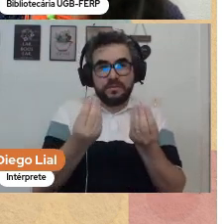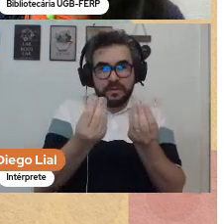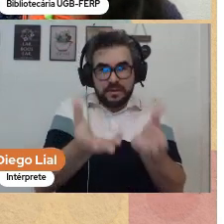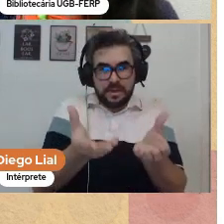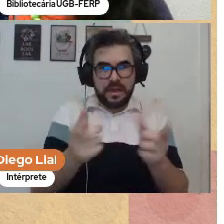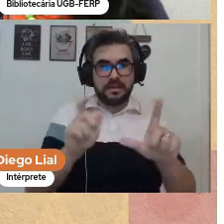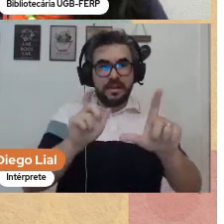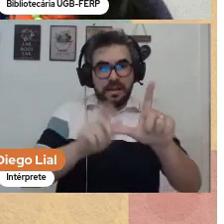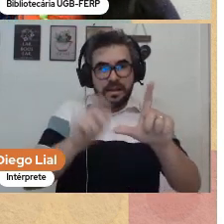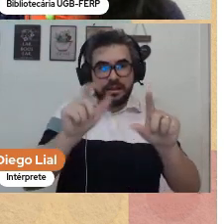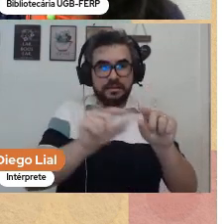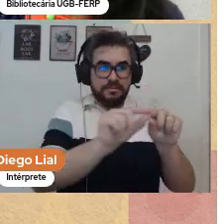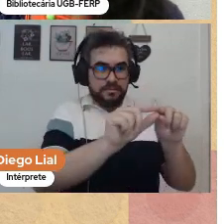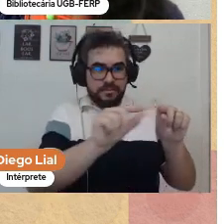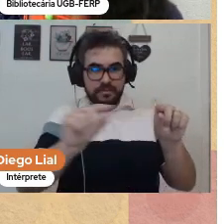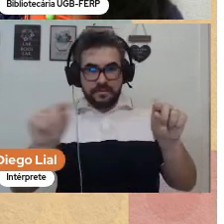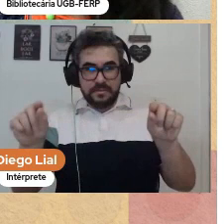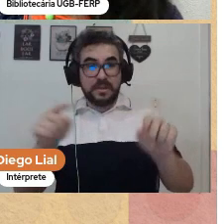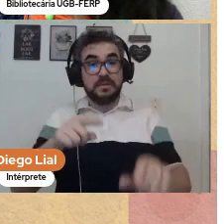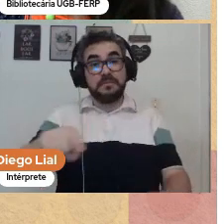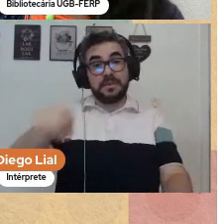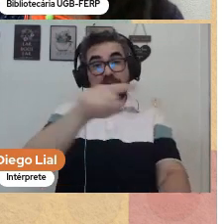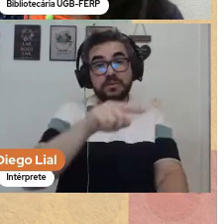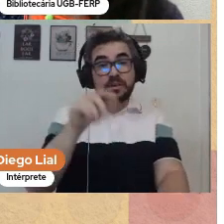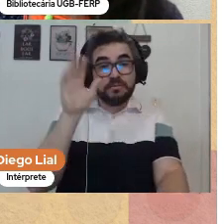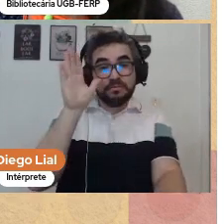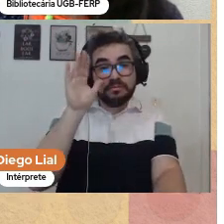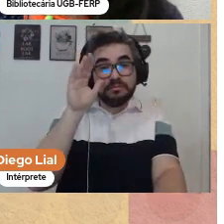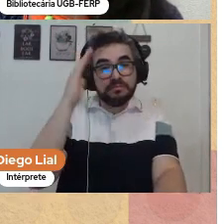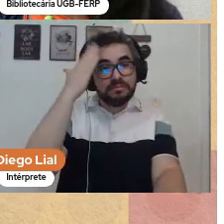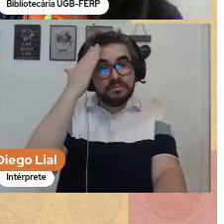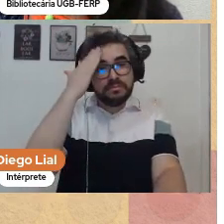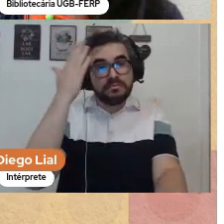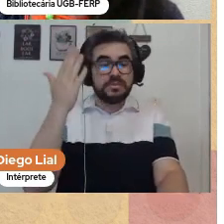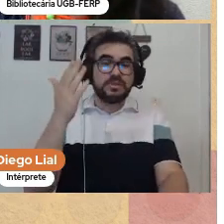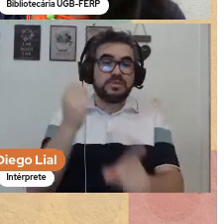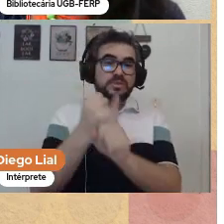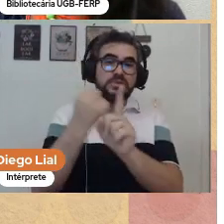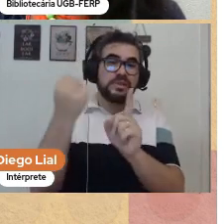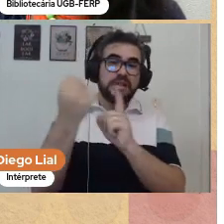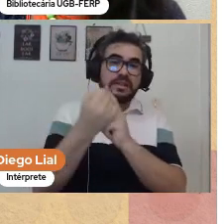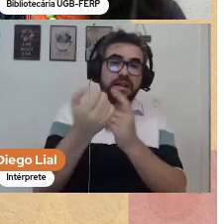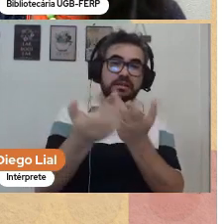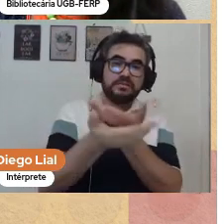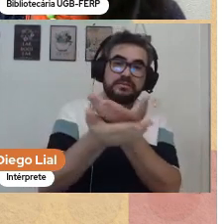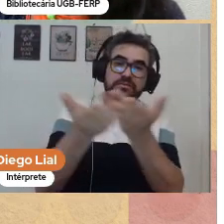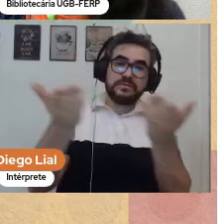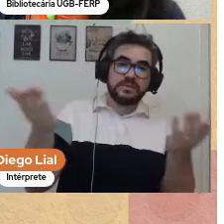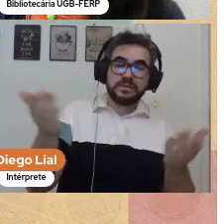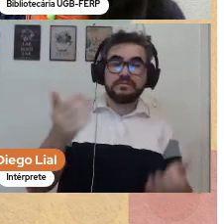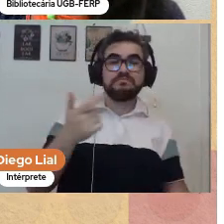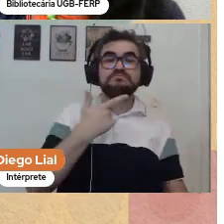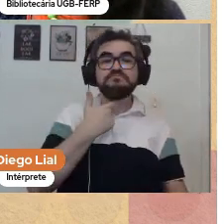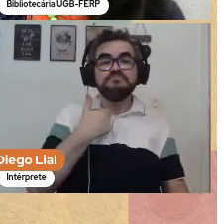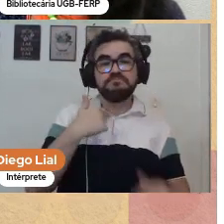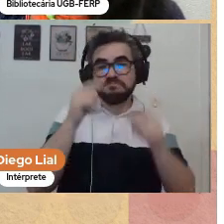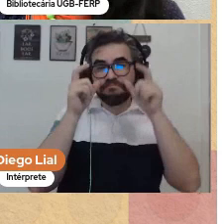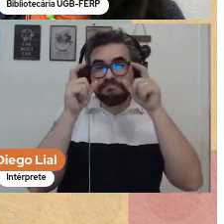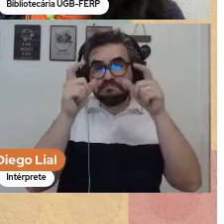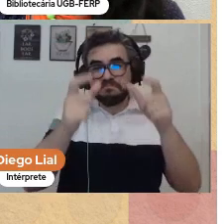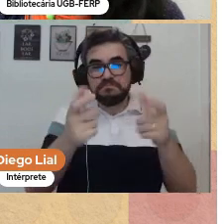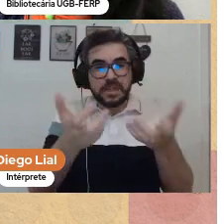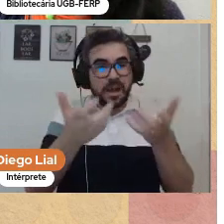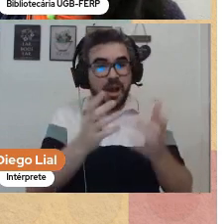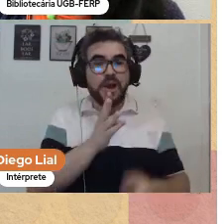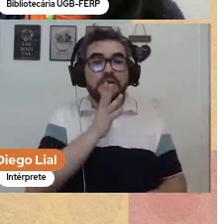consulta, justamente para que a sociedade, né, civil, acadêmica, tenha esse interesse, né, de